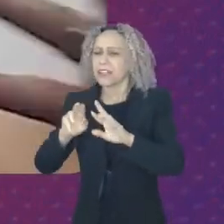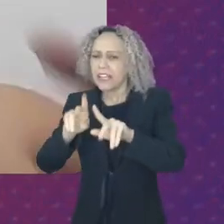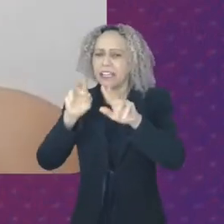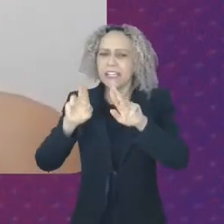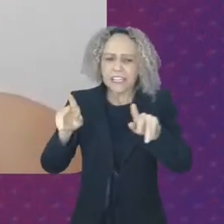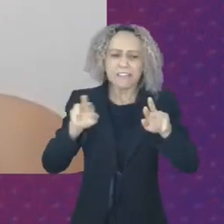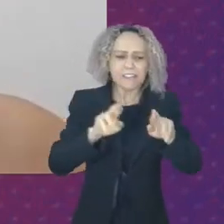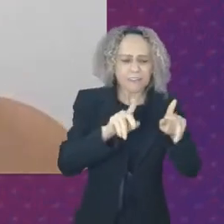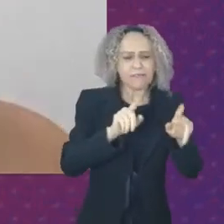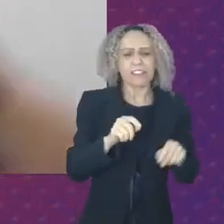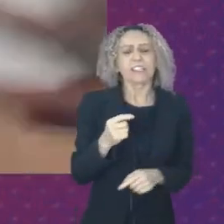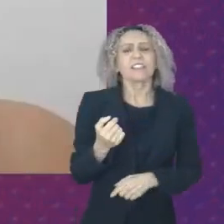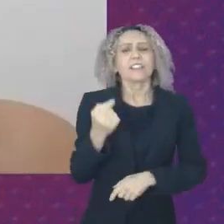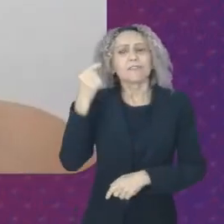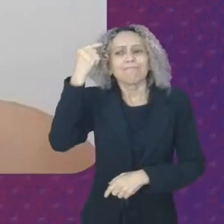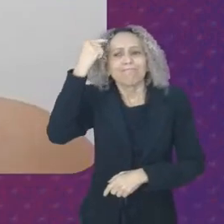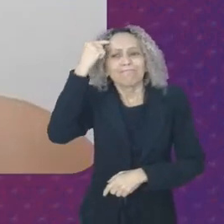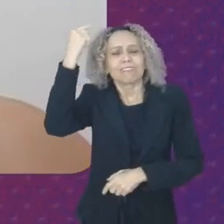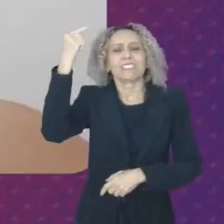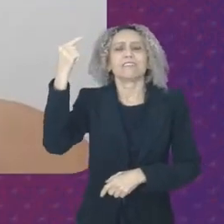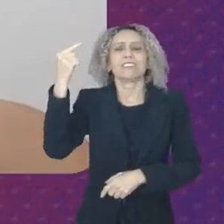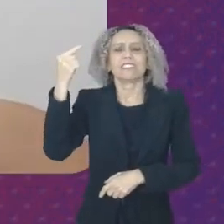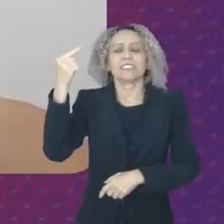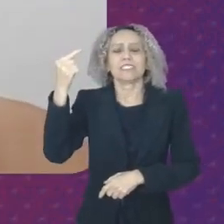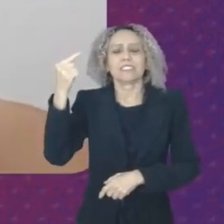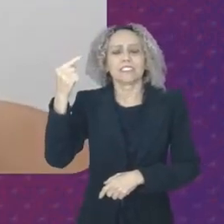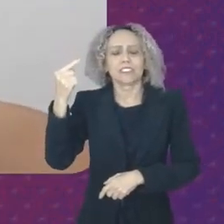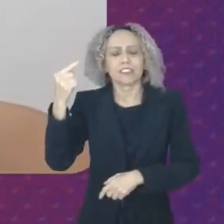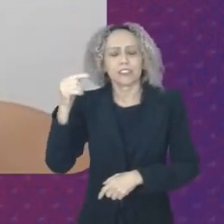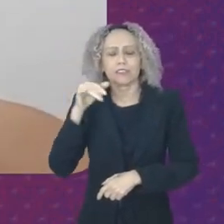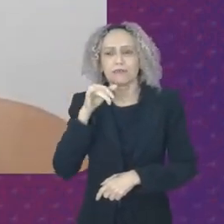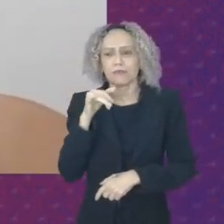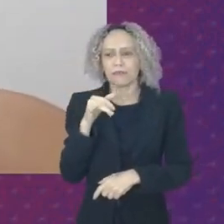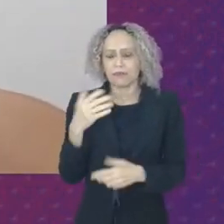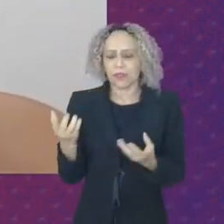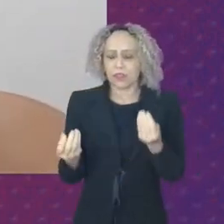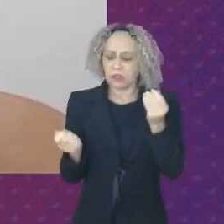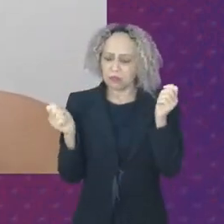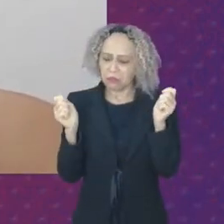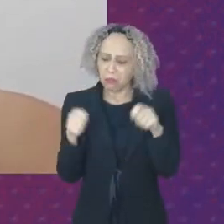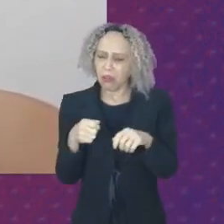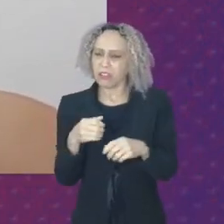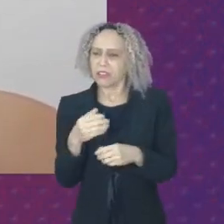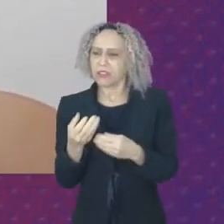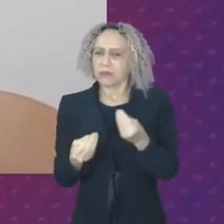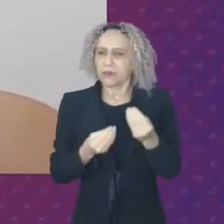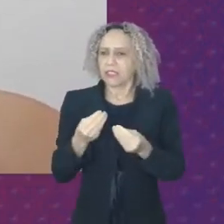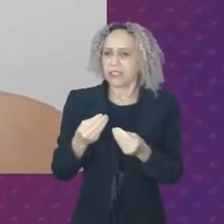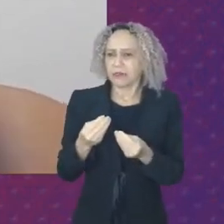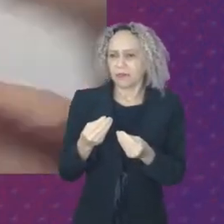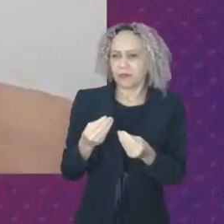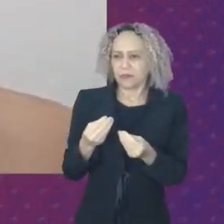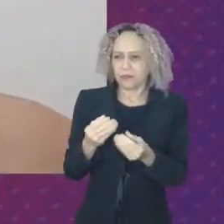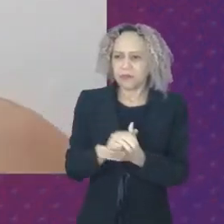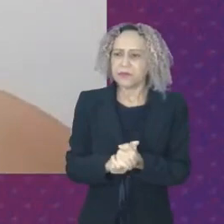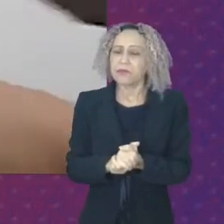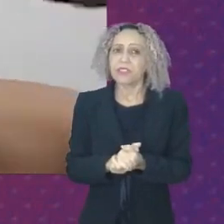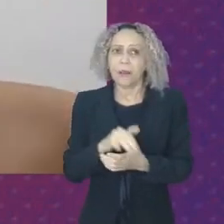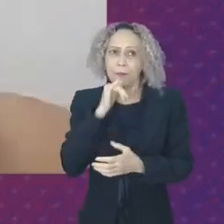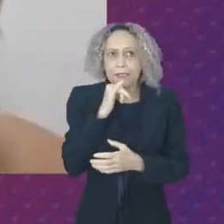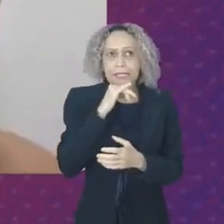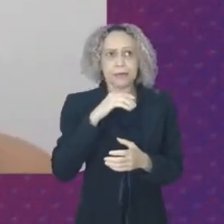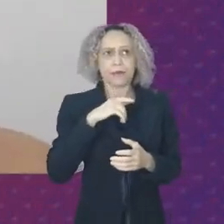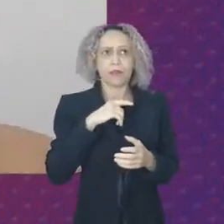de criatividade mesmo, né? Que elimina barreiras, que pode construir tudo. Ah, tem uma dificuldade para ser feito, o que a gente